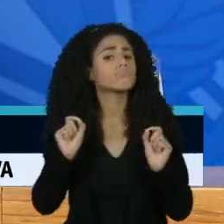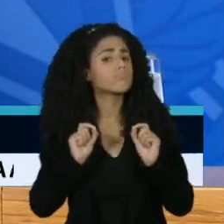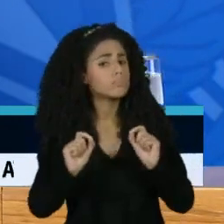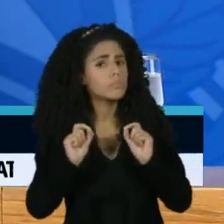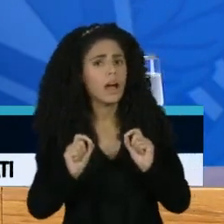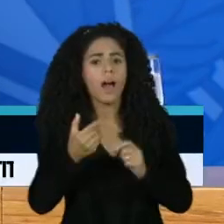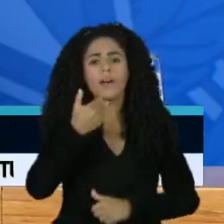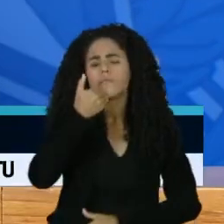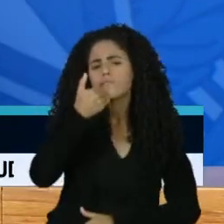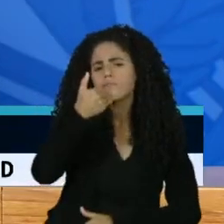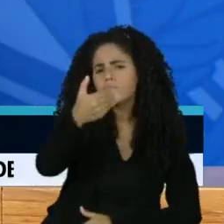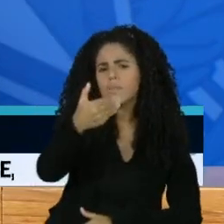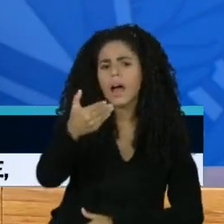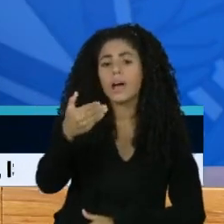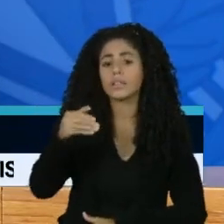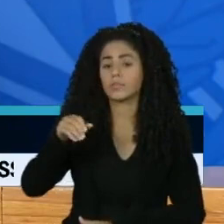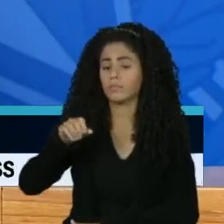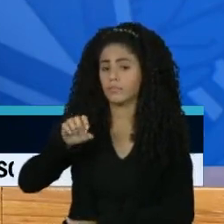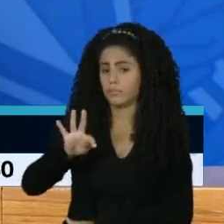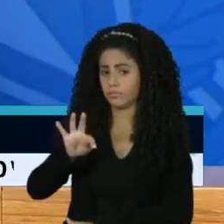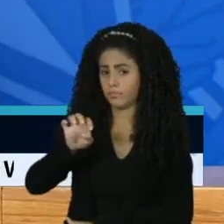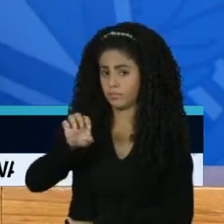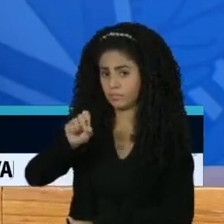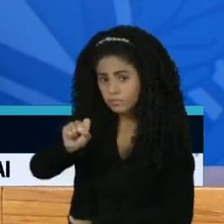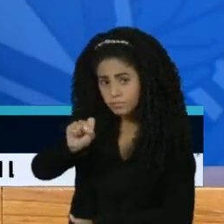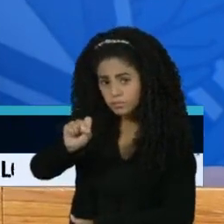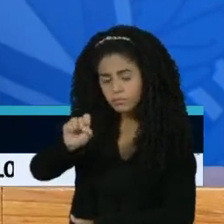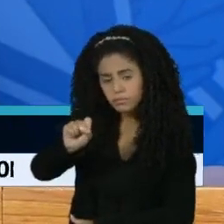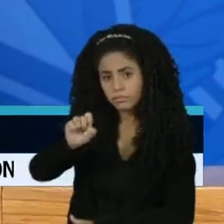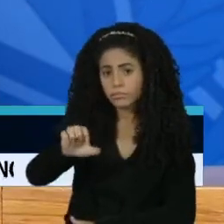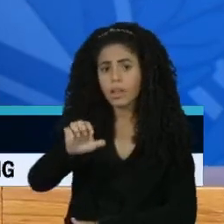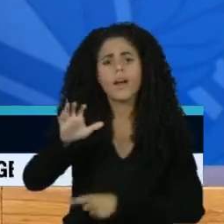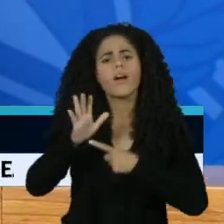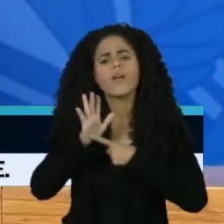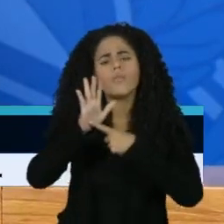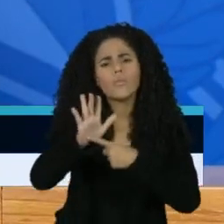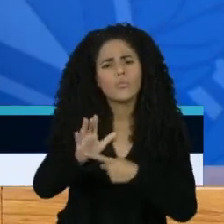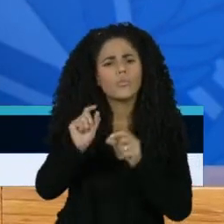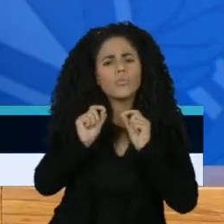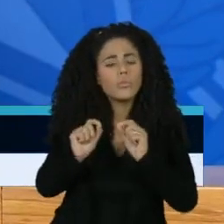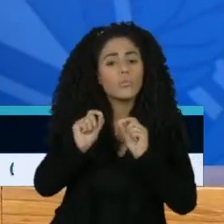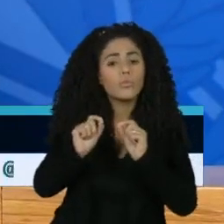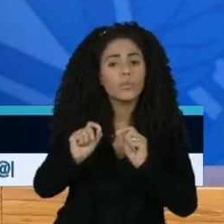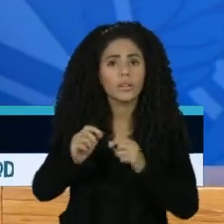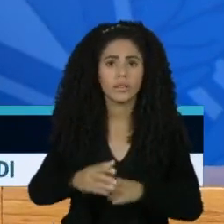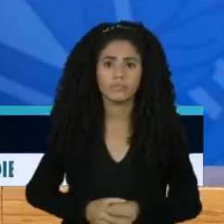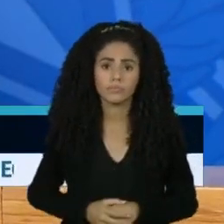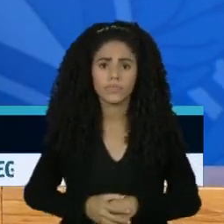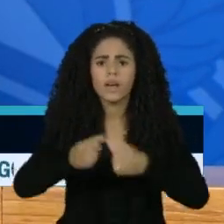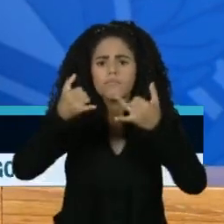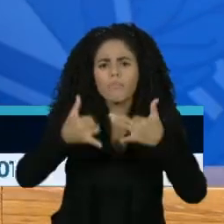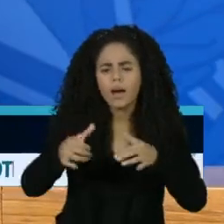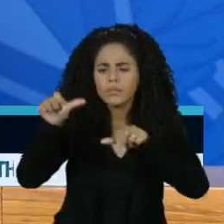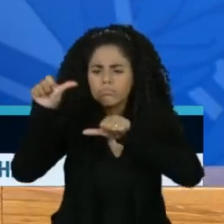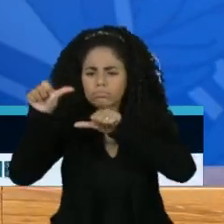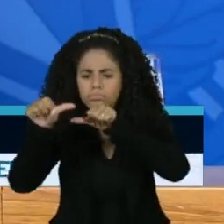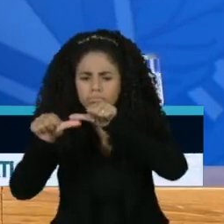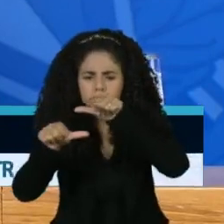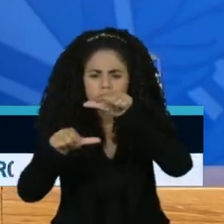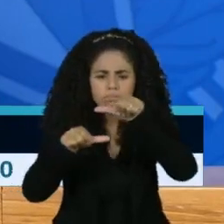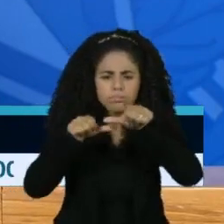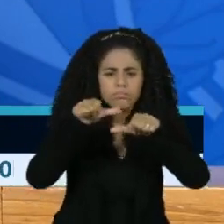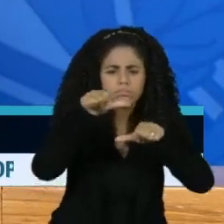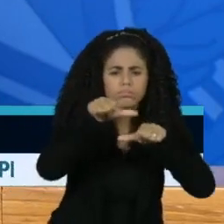o pedido do TSE para que fosse feito essas mudanças